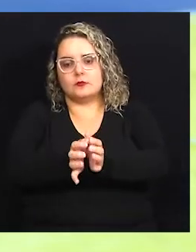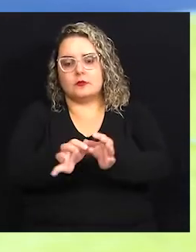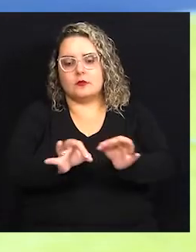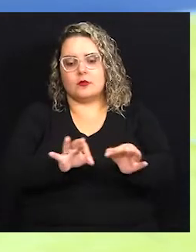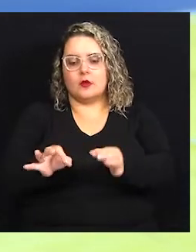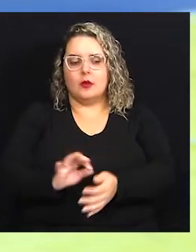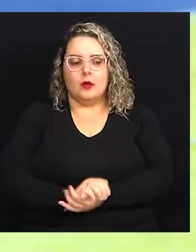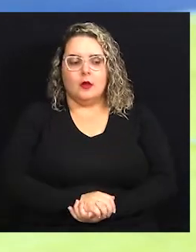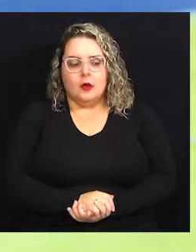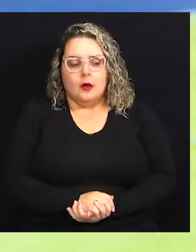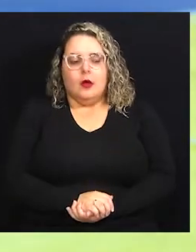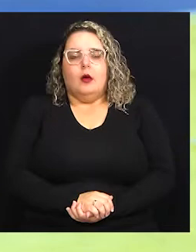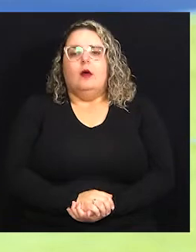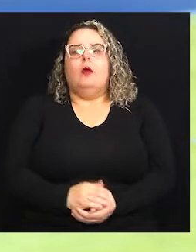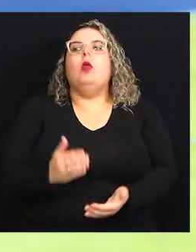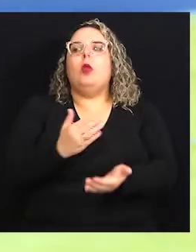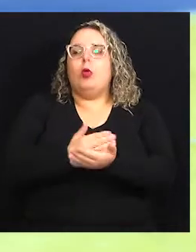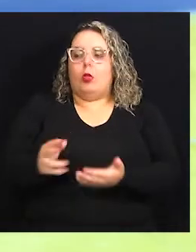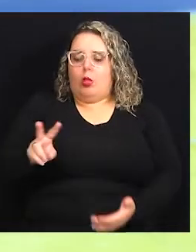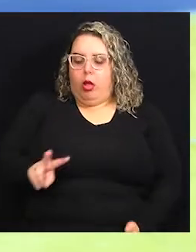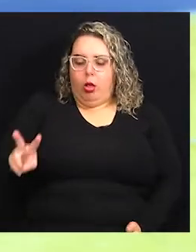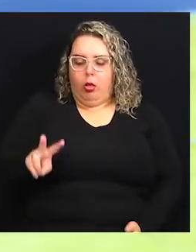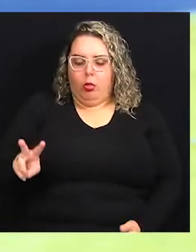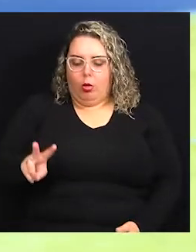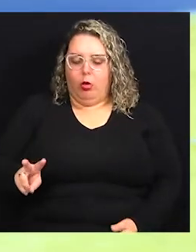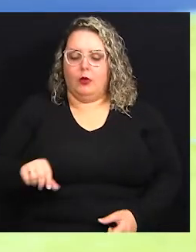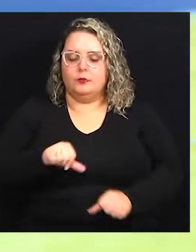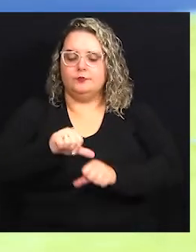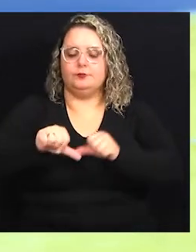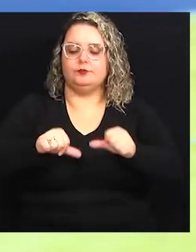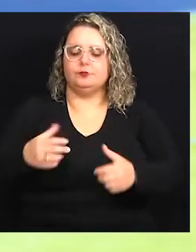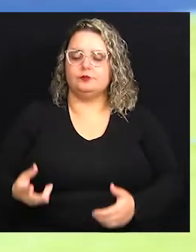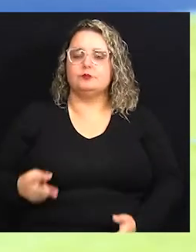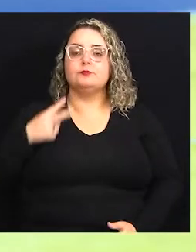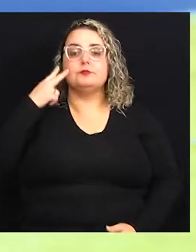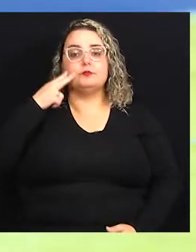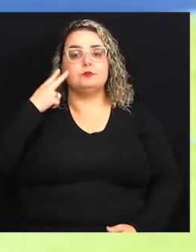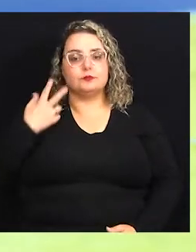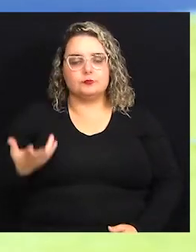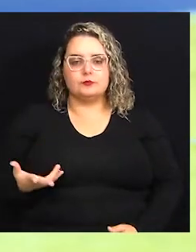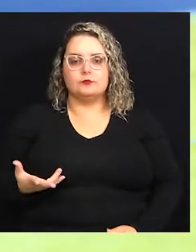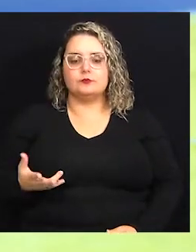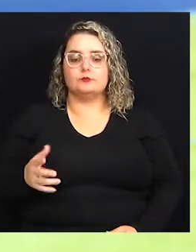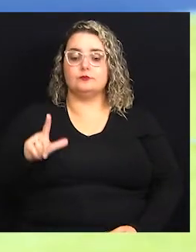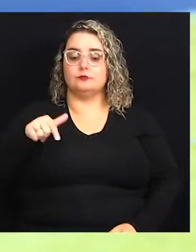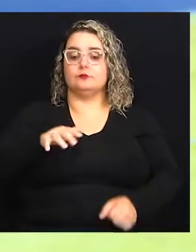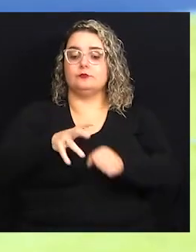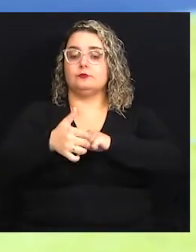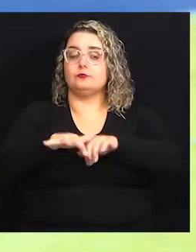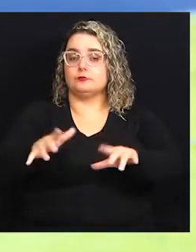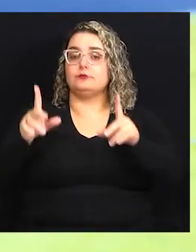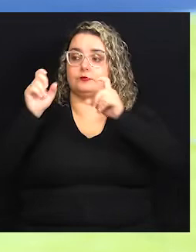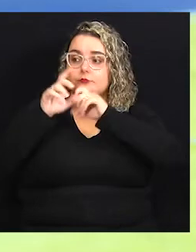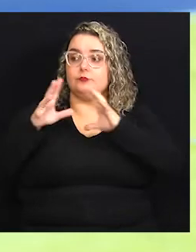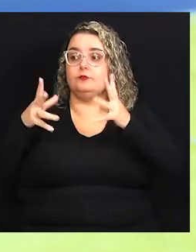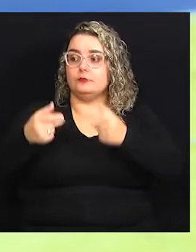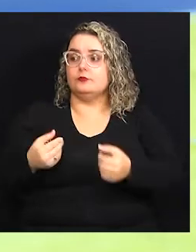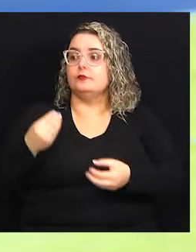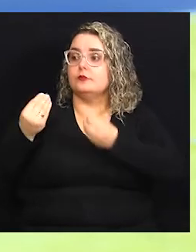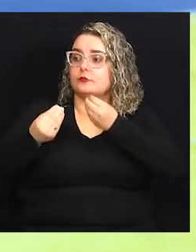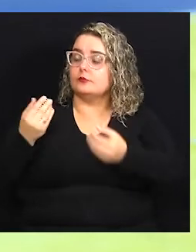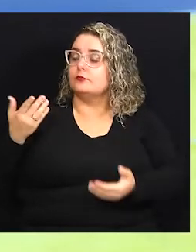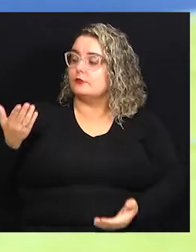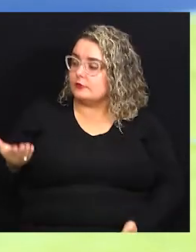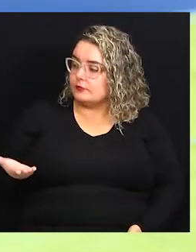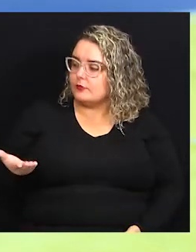este projeto que começou em Valinhos, está aqui na cidade de Vinhedo agora. Você chegou no meio de uma pandemia, um período muito complicado para todo mundo.